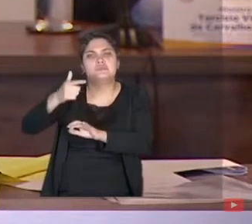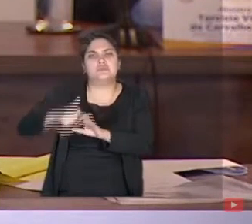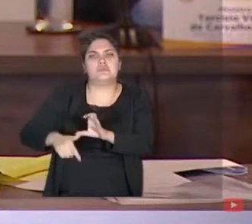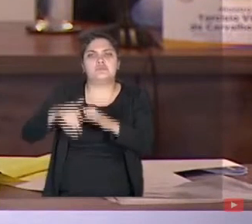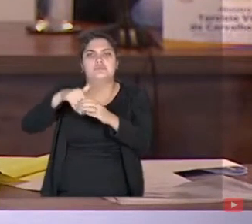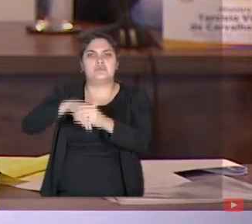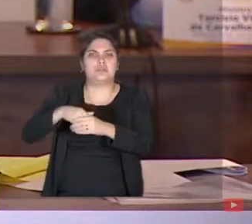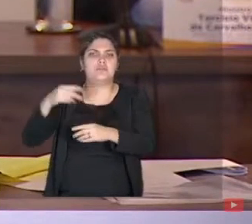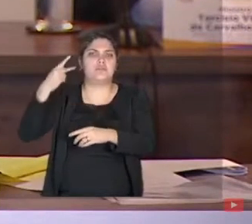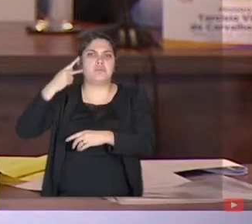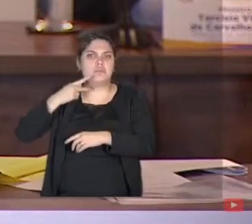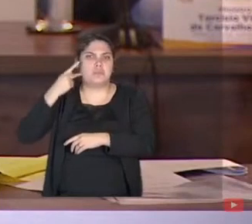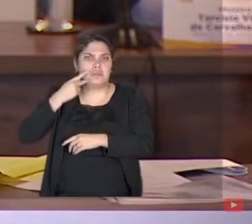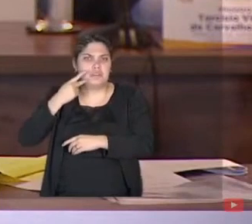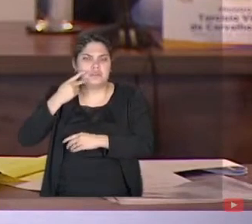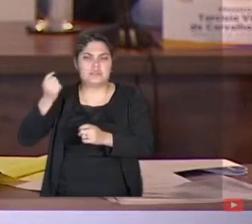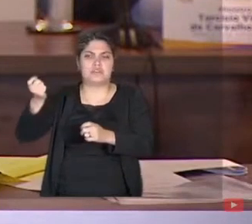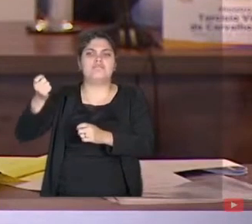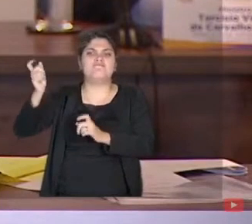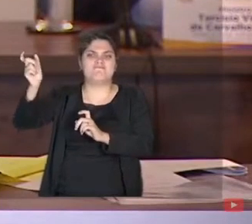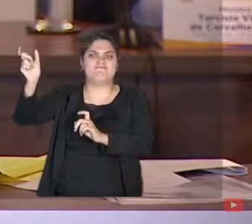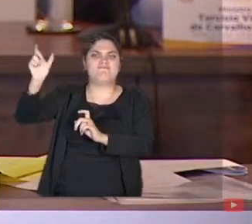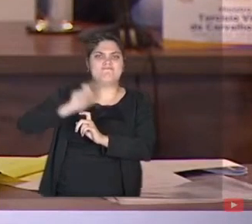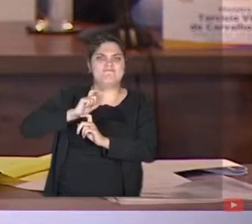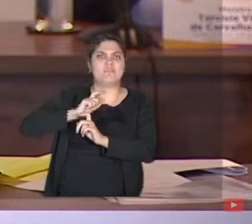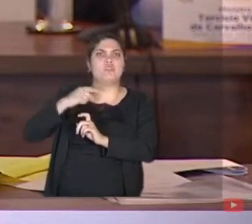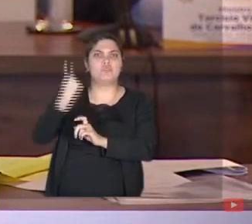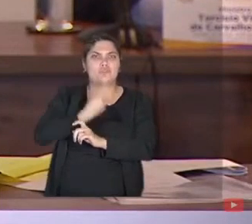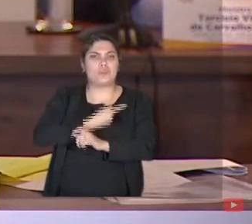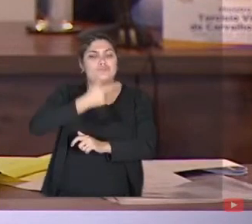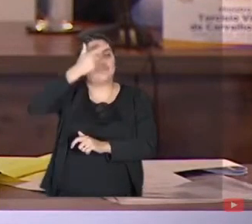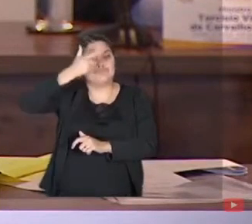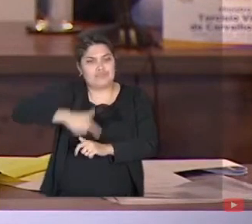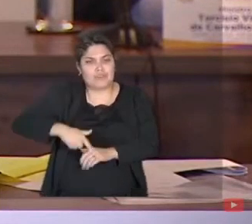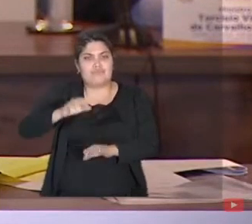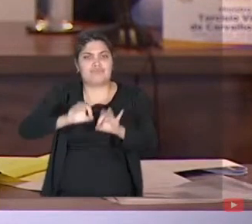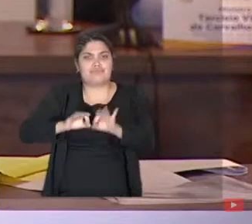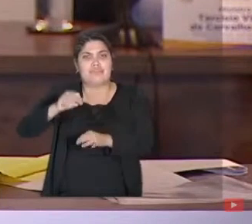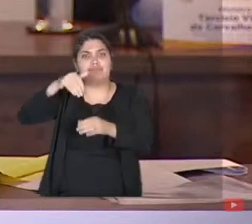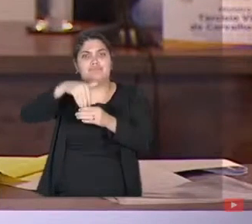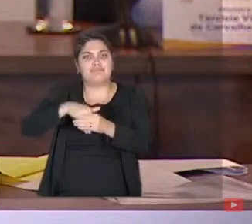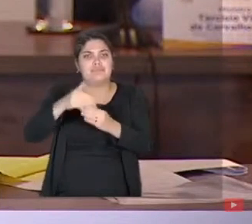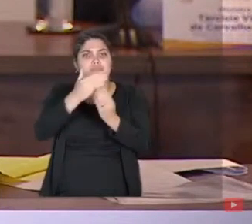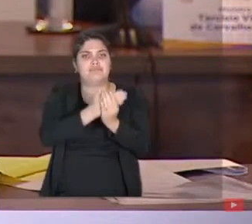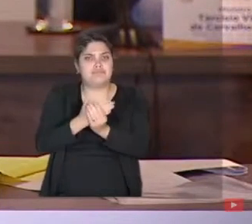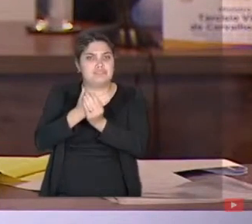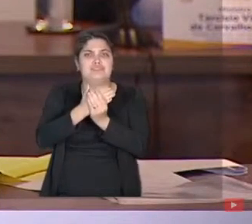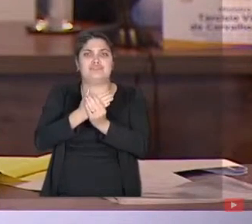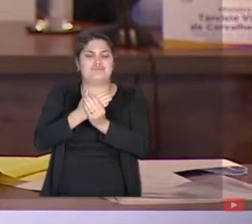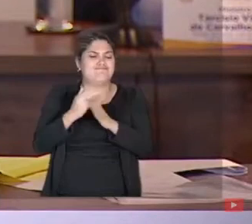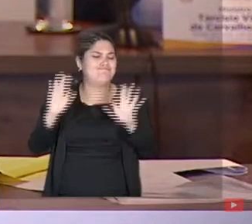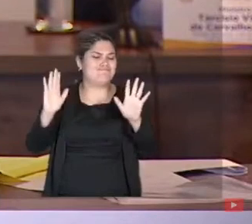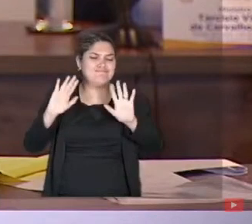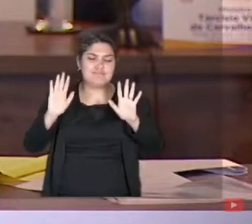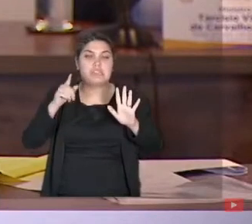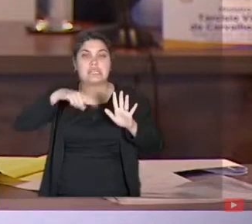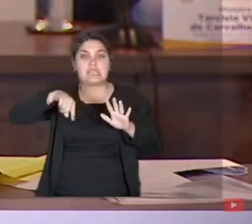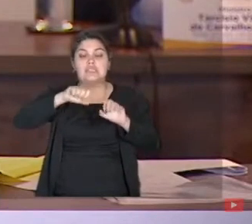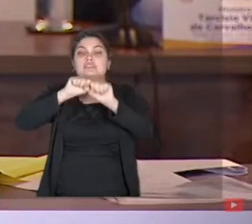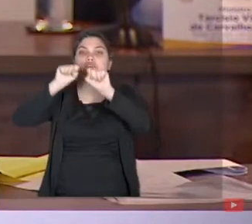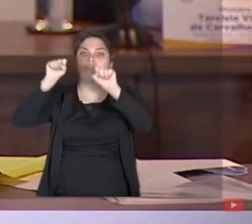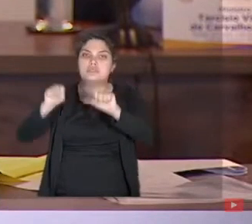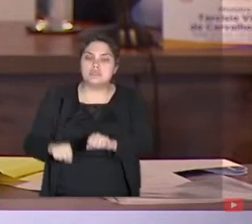e iam nos acusar, Renata, de mais uma vez estarmos judicializando a política. Portanto, esse sistema